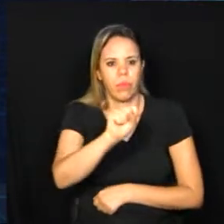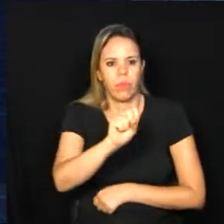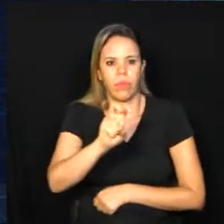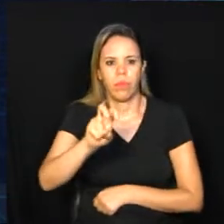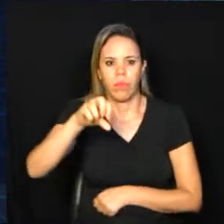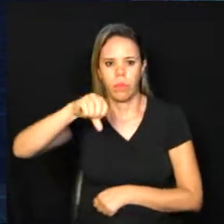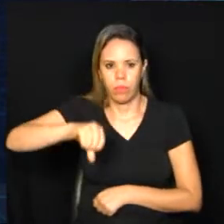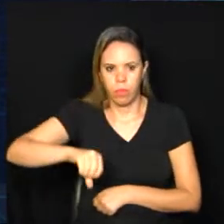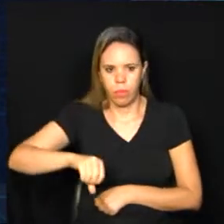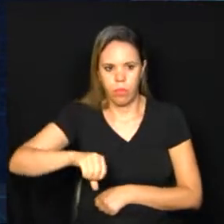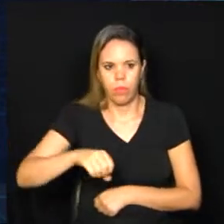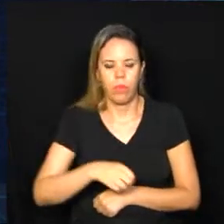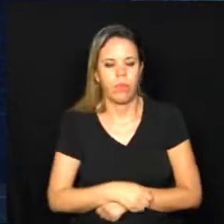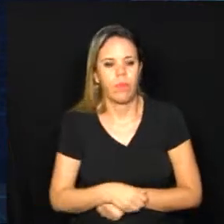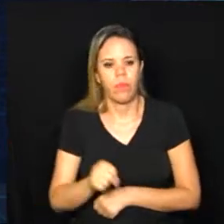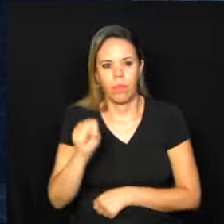com